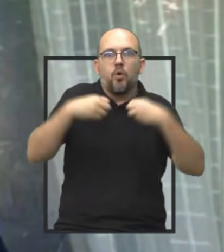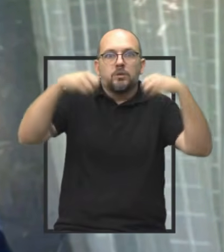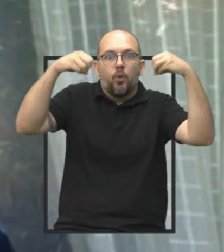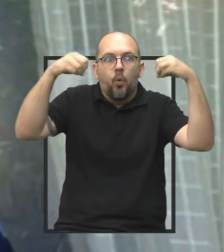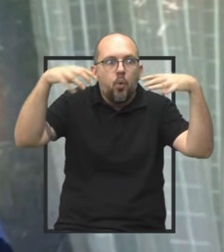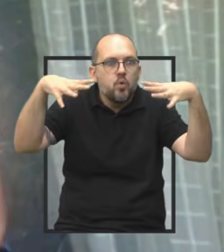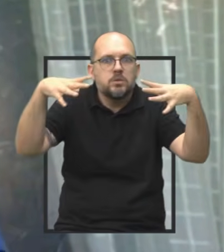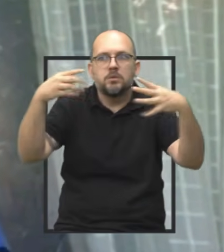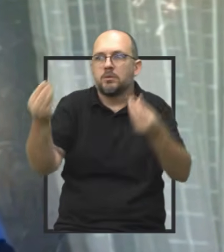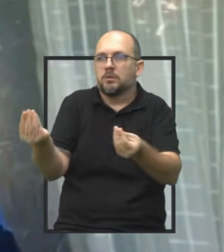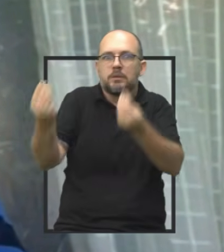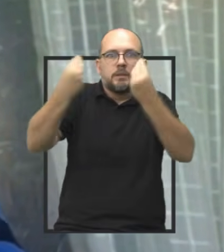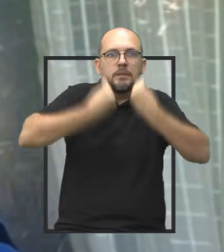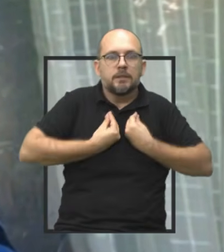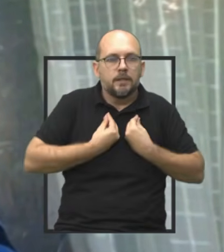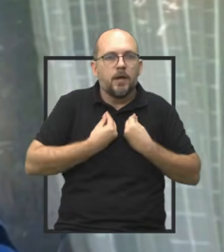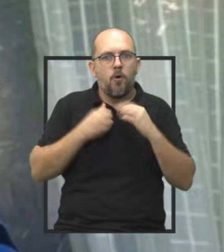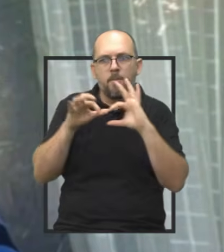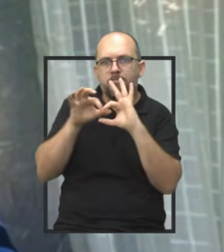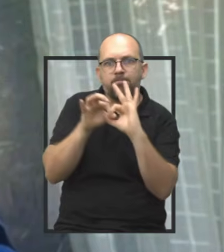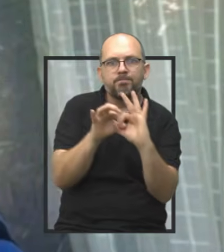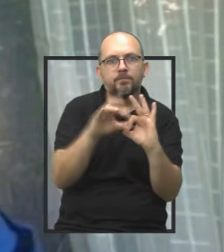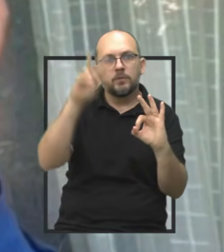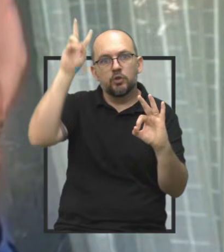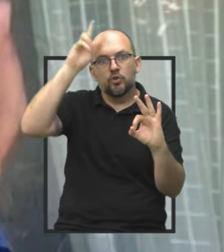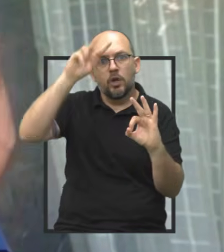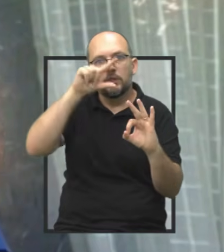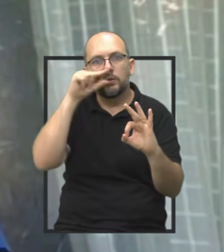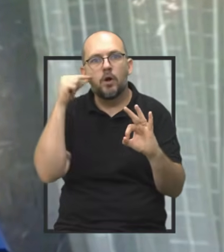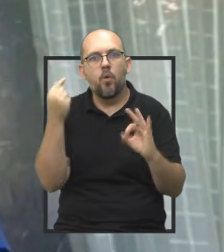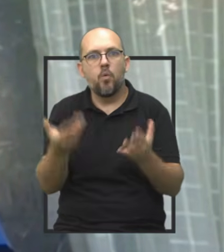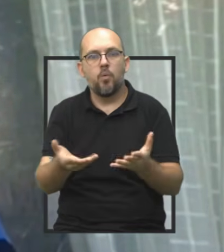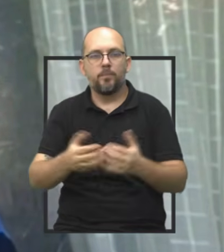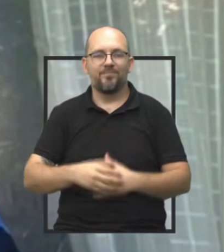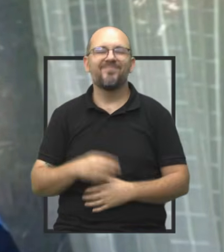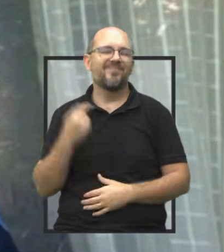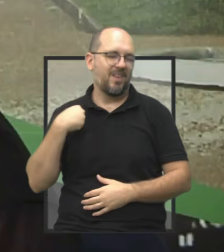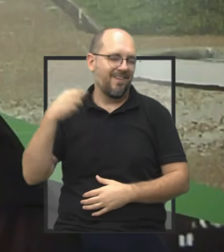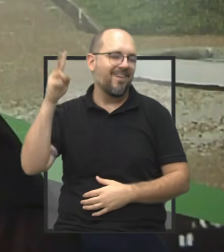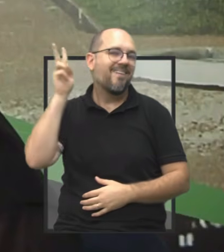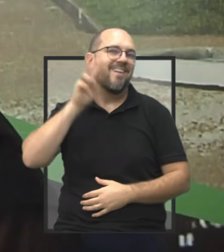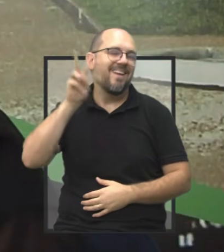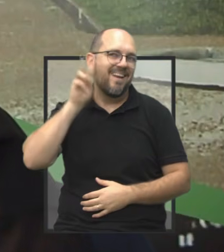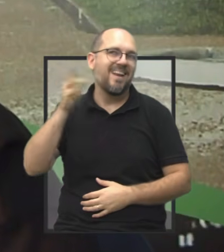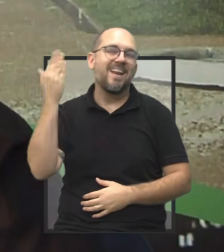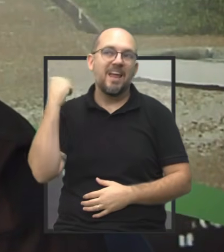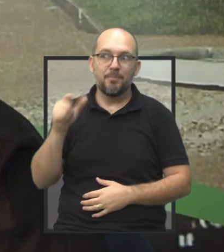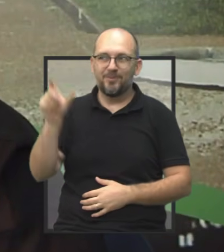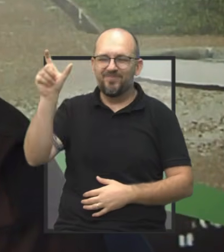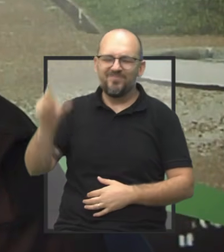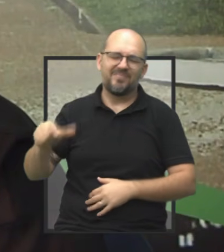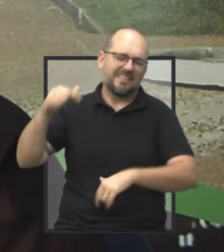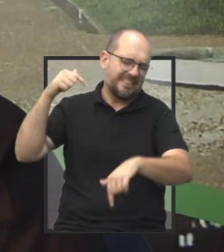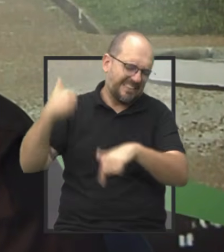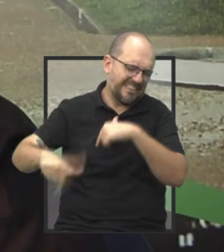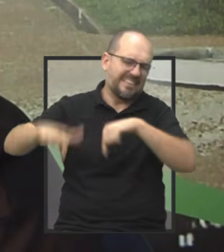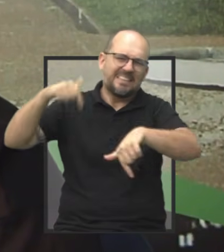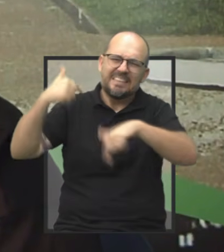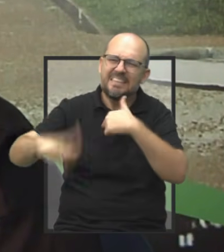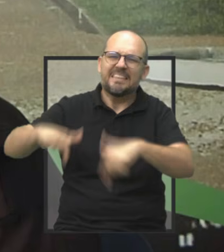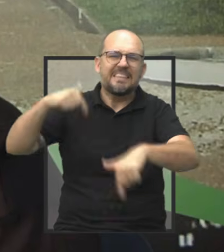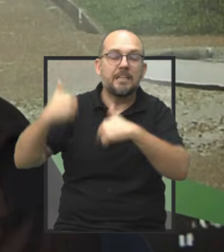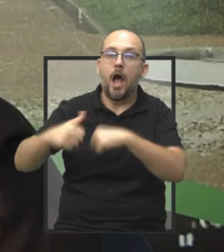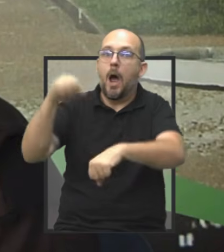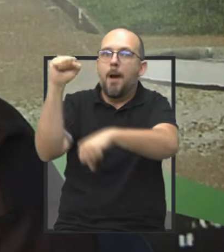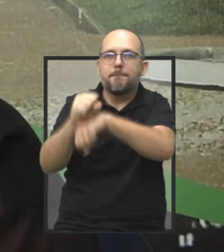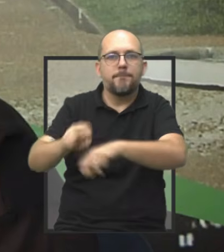da integração, da integralidade com a história jauense. O que eu mais lembro mesmo é desse